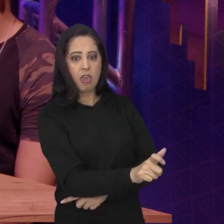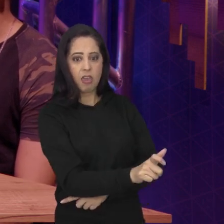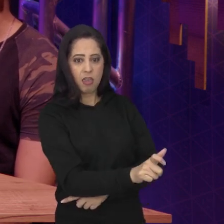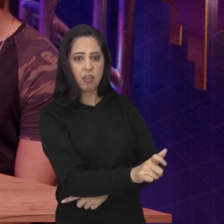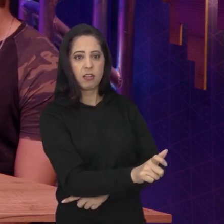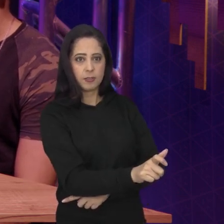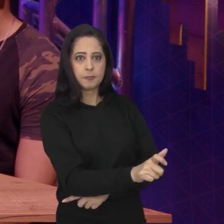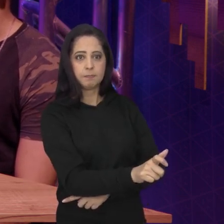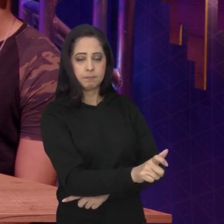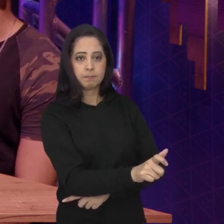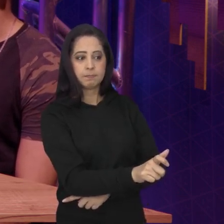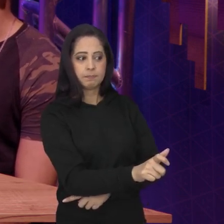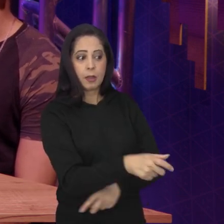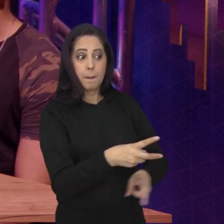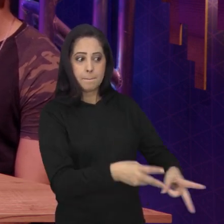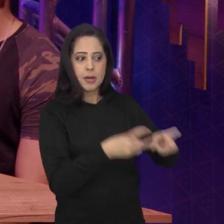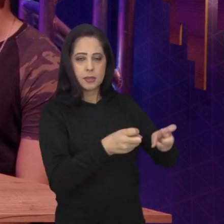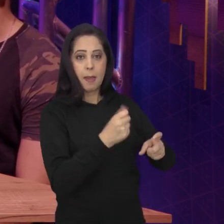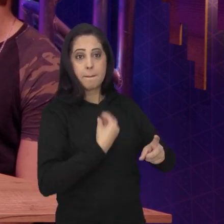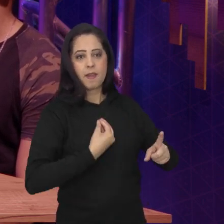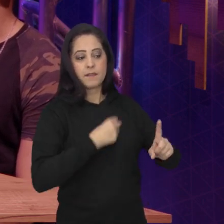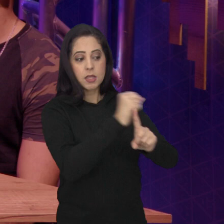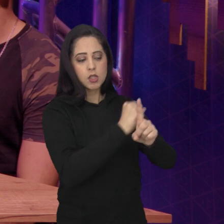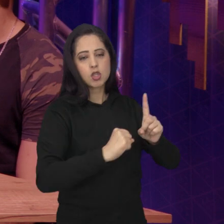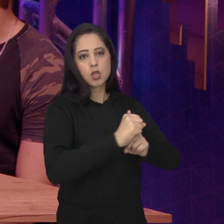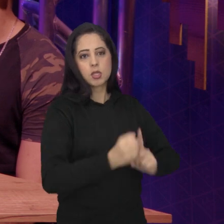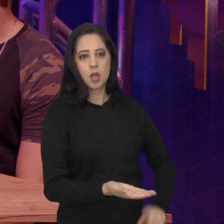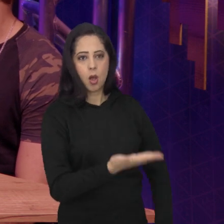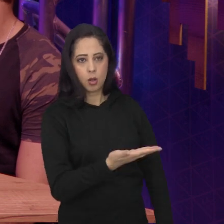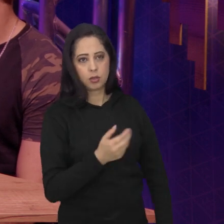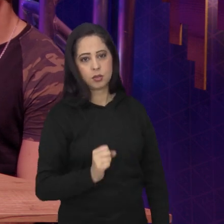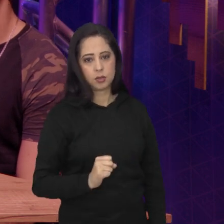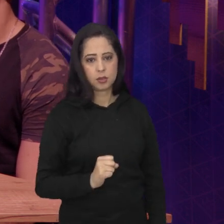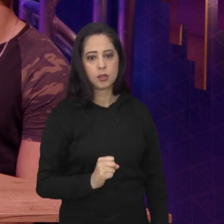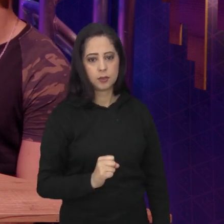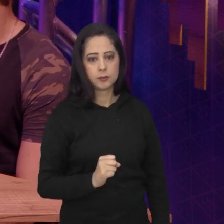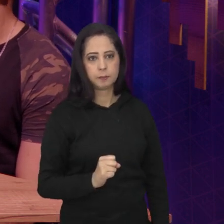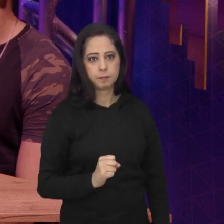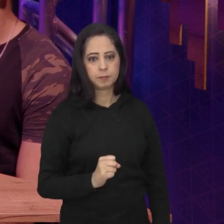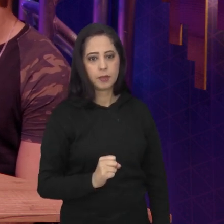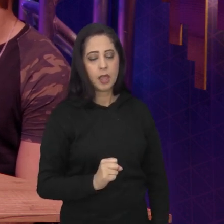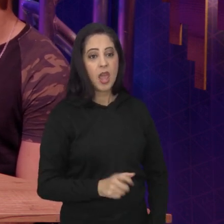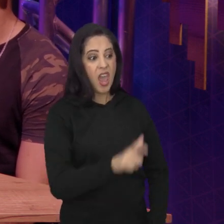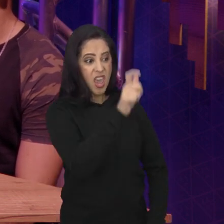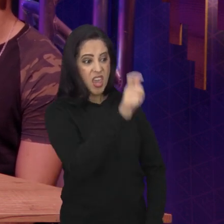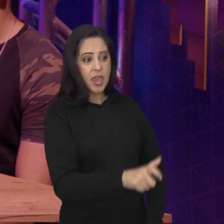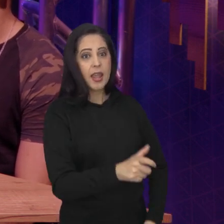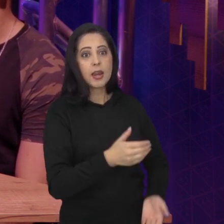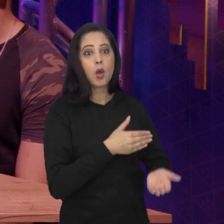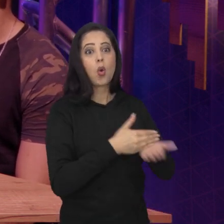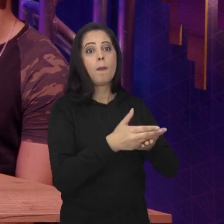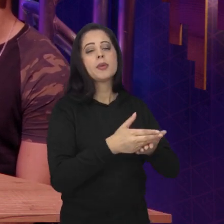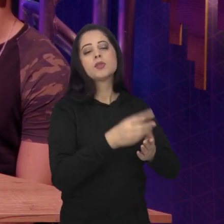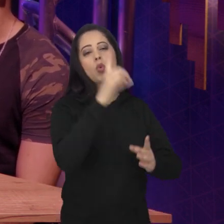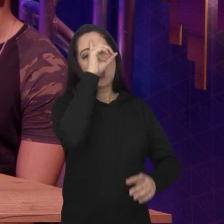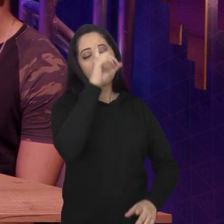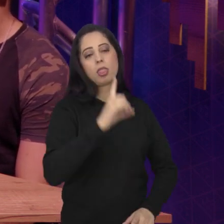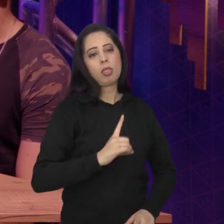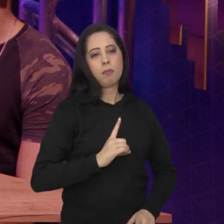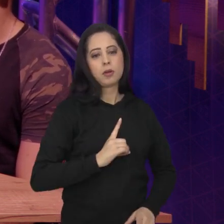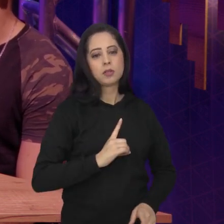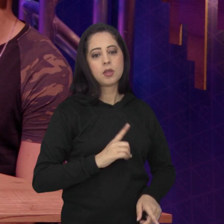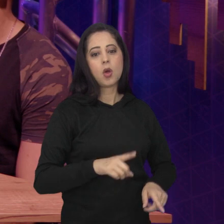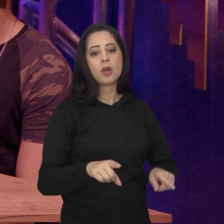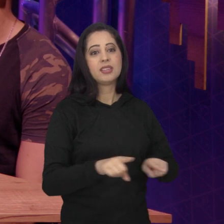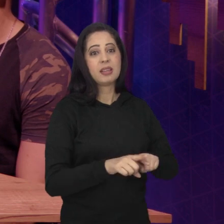questão social em que ele está inserido, a gente vê fortemente que isso contribui muito para que ele tivesse, então, desenvolvesse